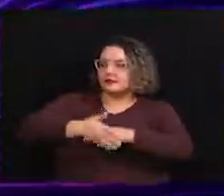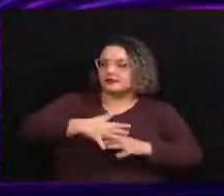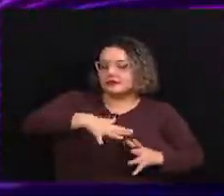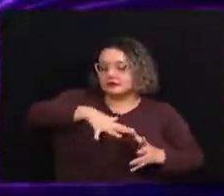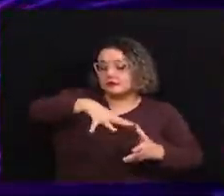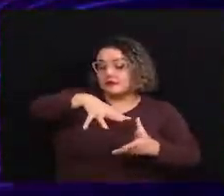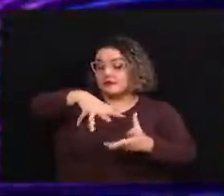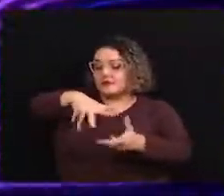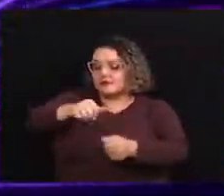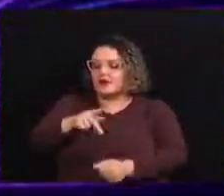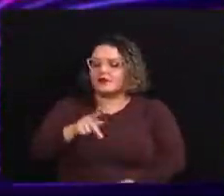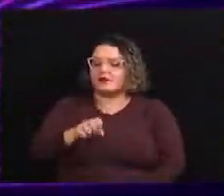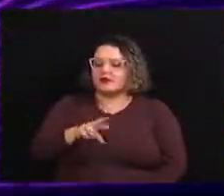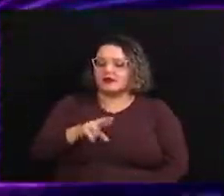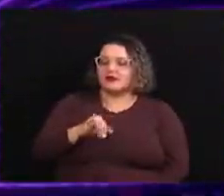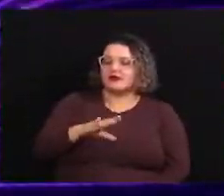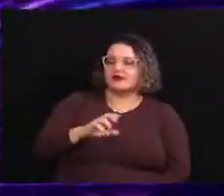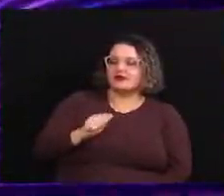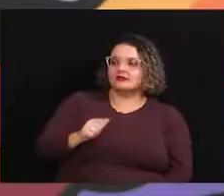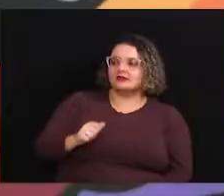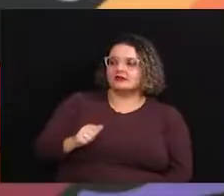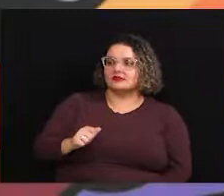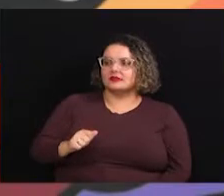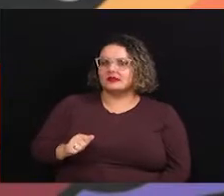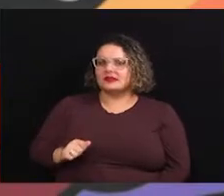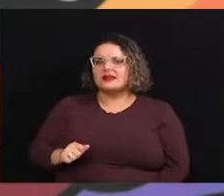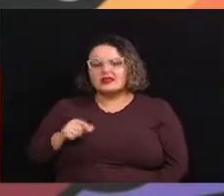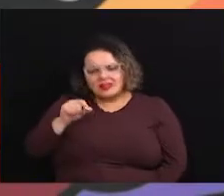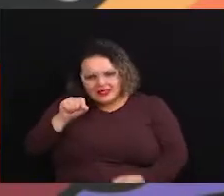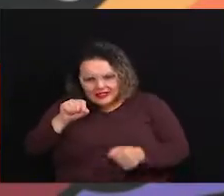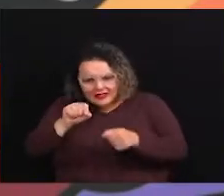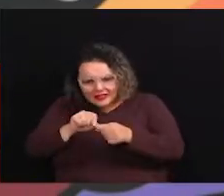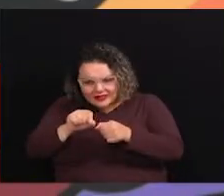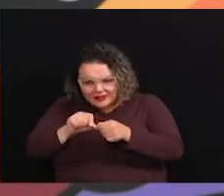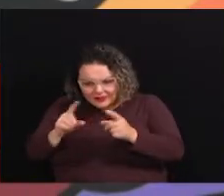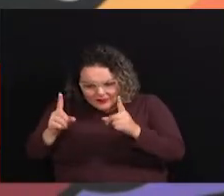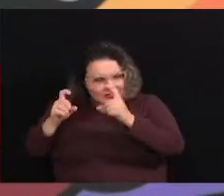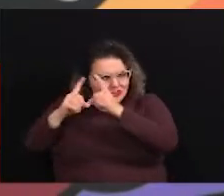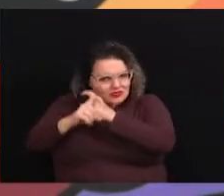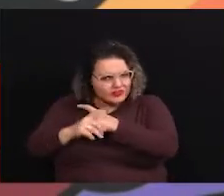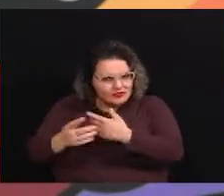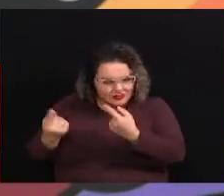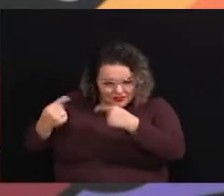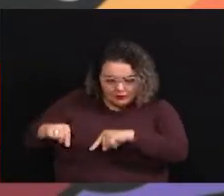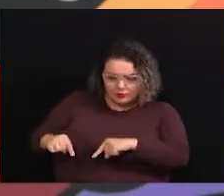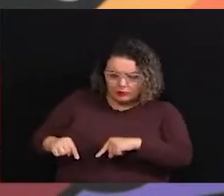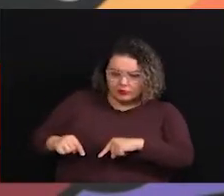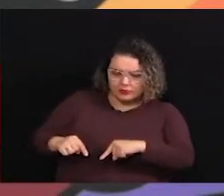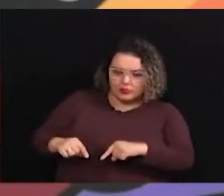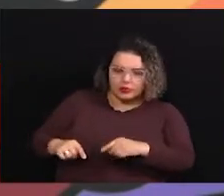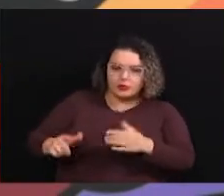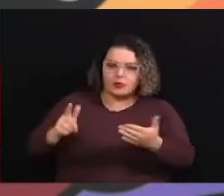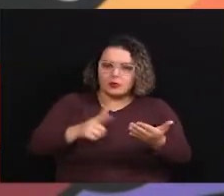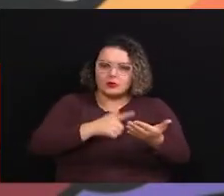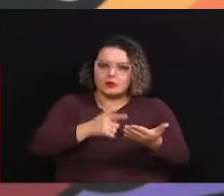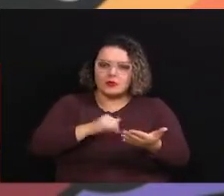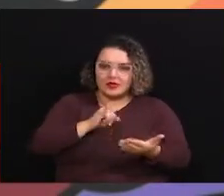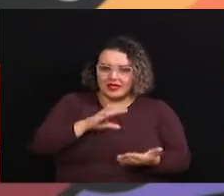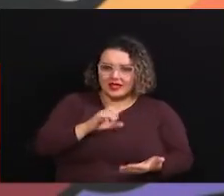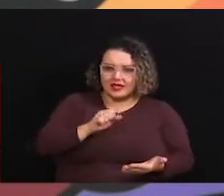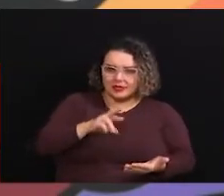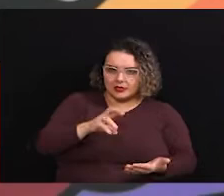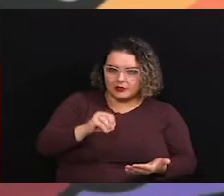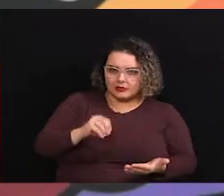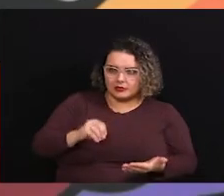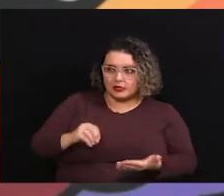universo aqui da perícia criminal. E foi desafiador para você? Porque uma coisa é você escrever Ícaro, totalmente